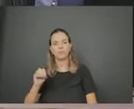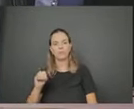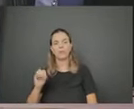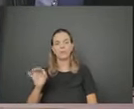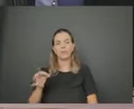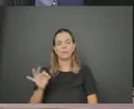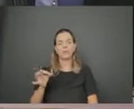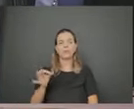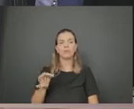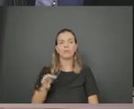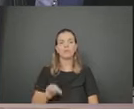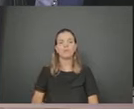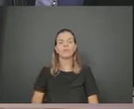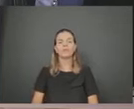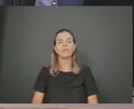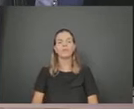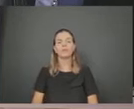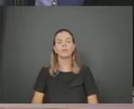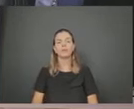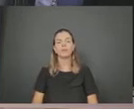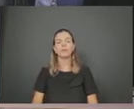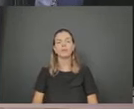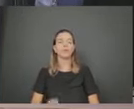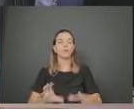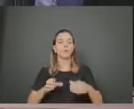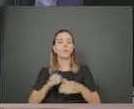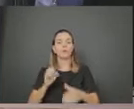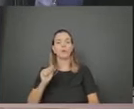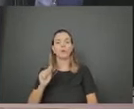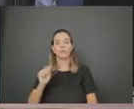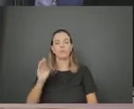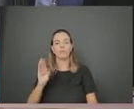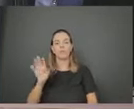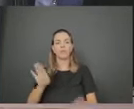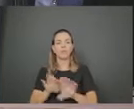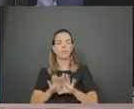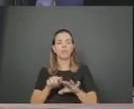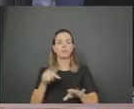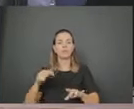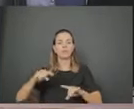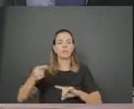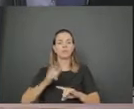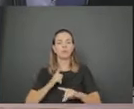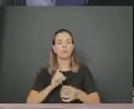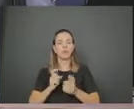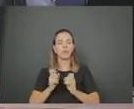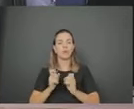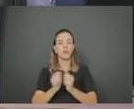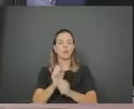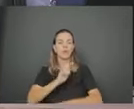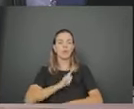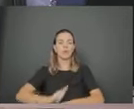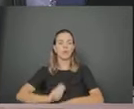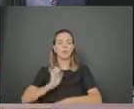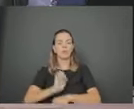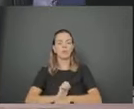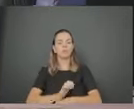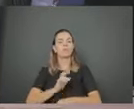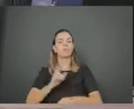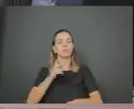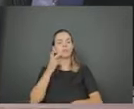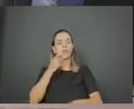Olímpio, pessoal da OAB também, e para a semana que vem nós temos uma reunião com o governo do Estado para tratar algumas linhas, né,